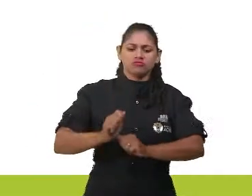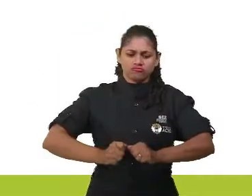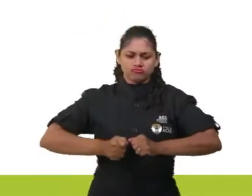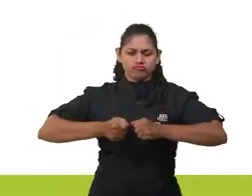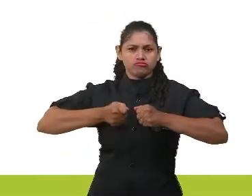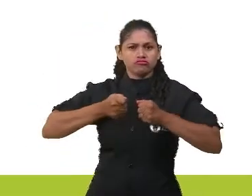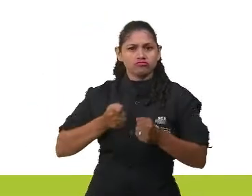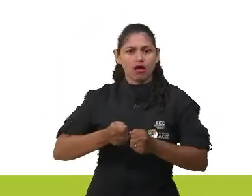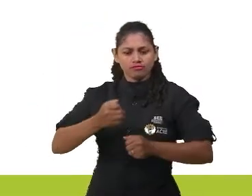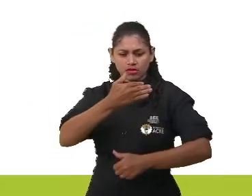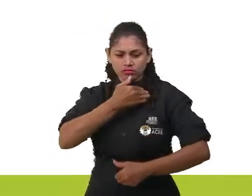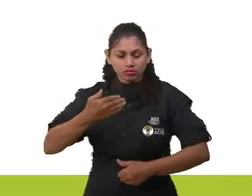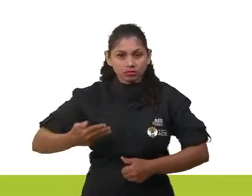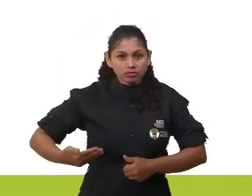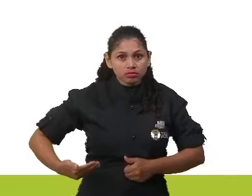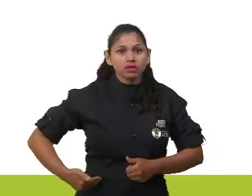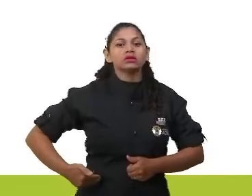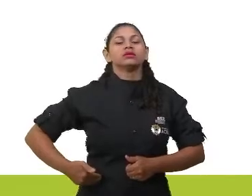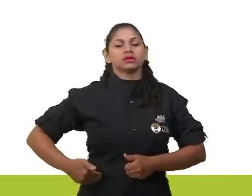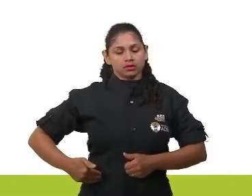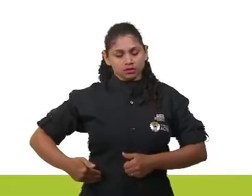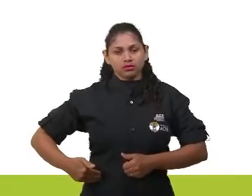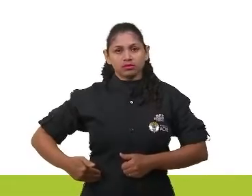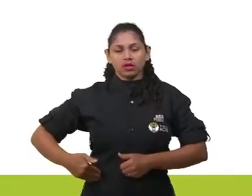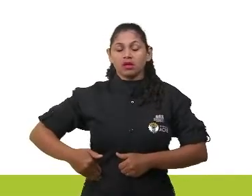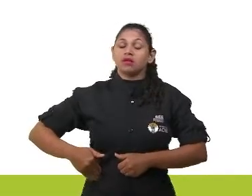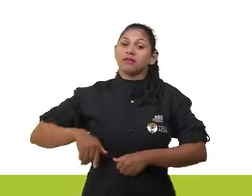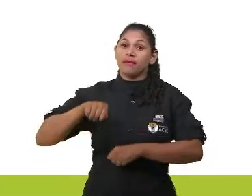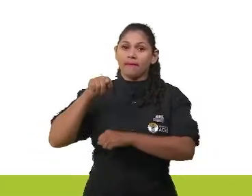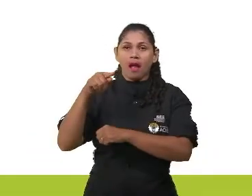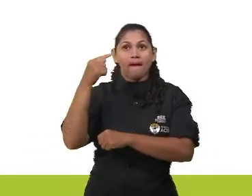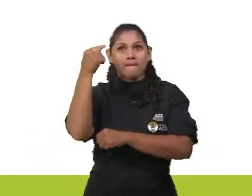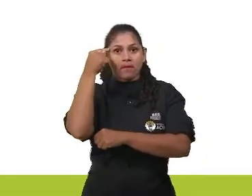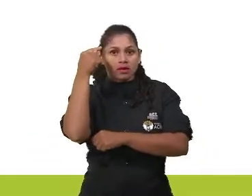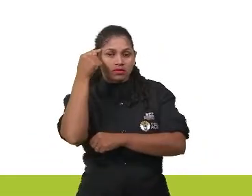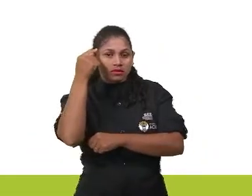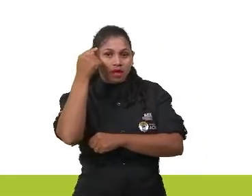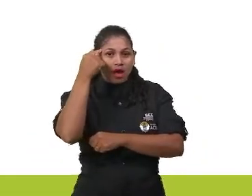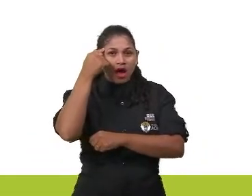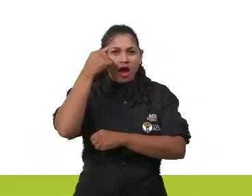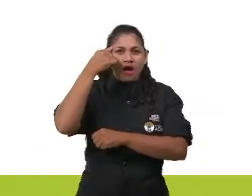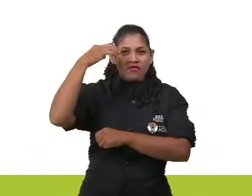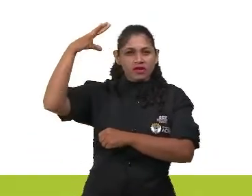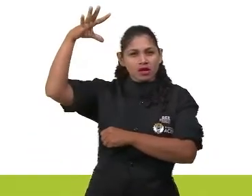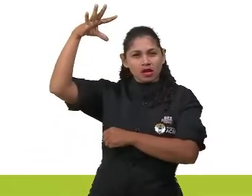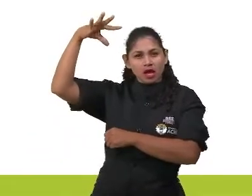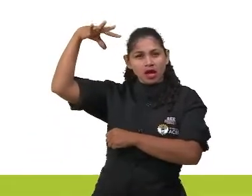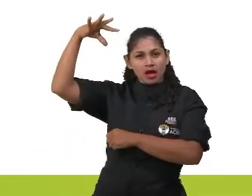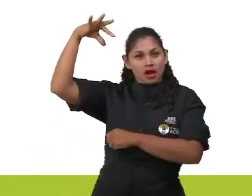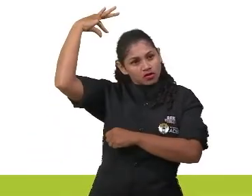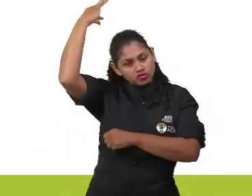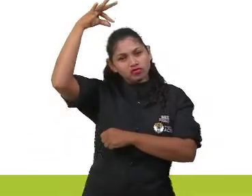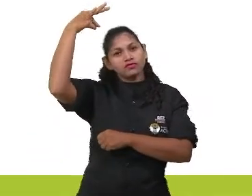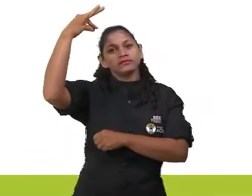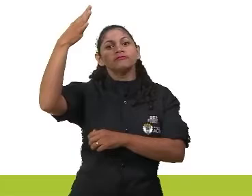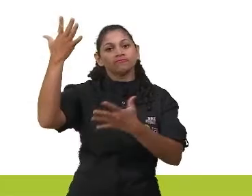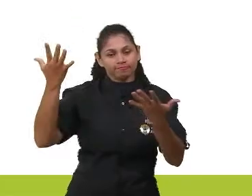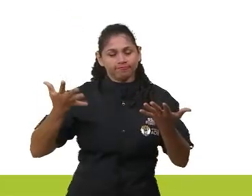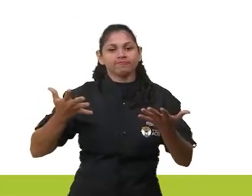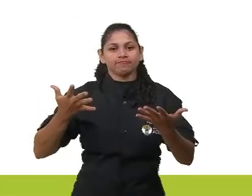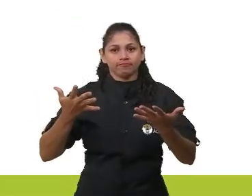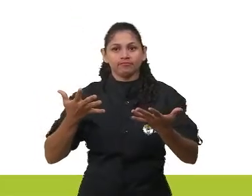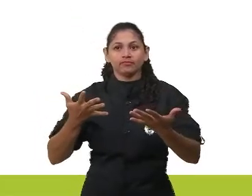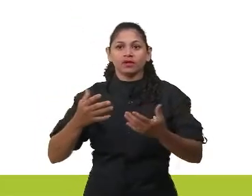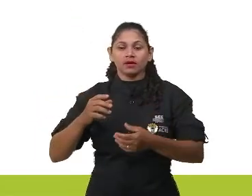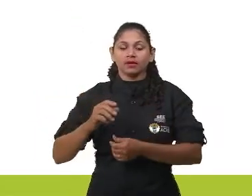ordem divina, né? Se intitulava divino, por isso se perpetuava no poder, e ele concentrava tudo nas suas mãos. Isso é a